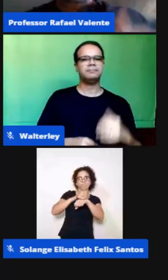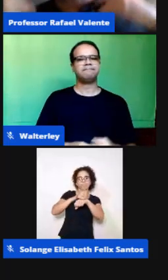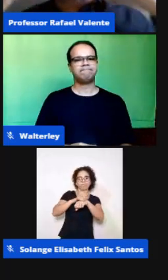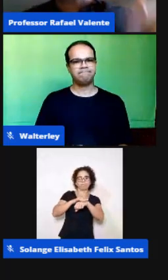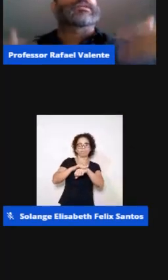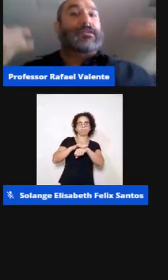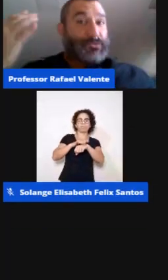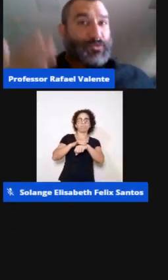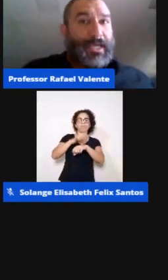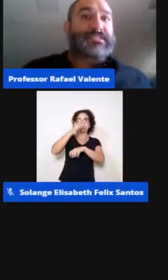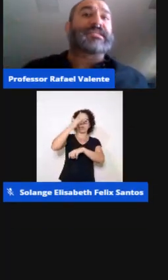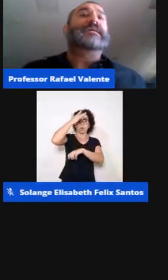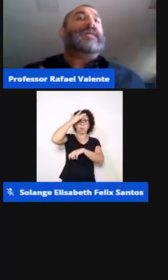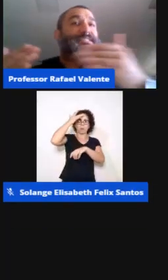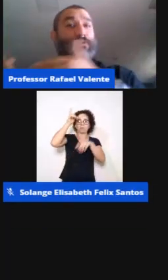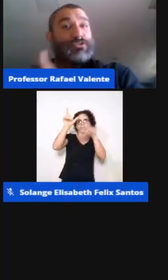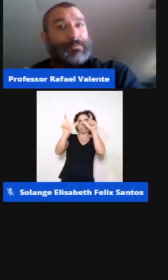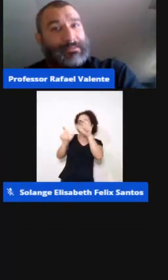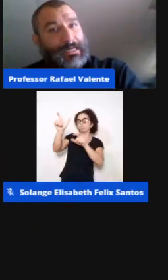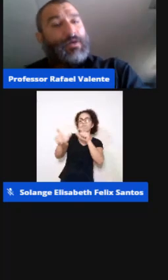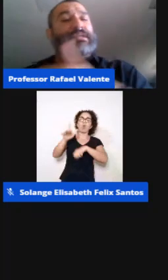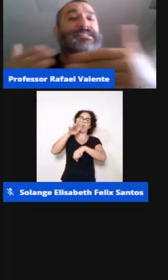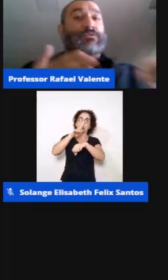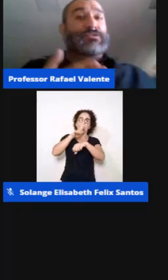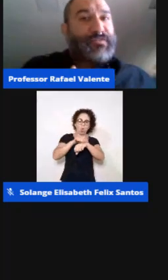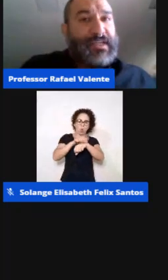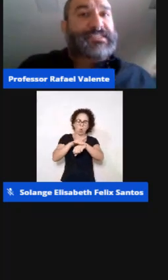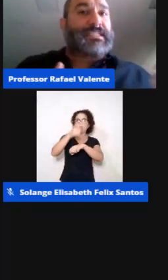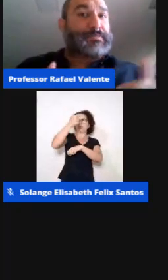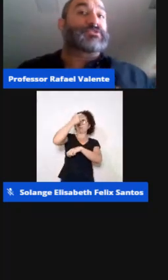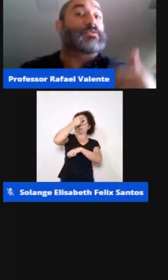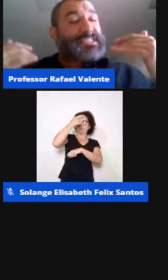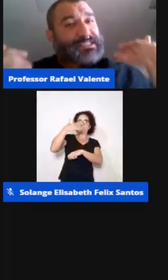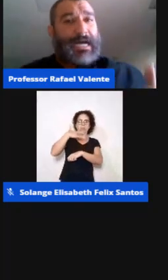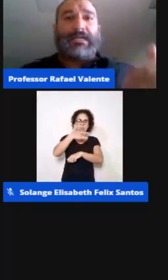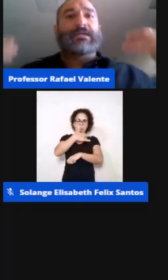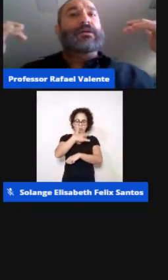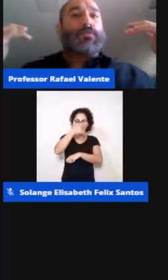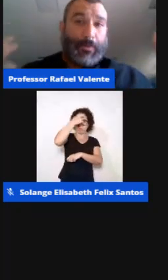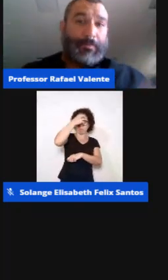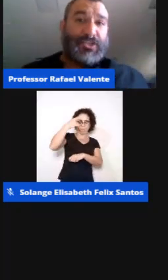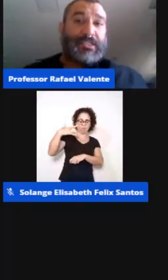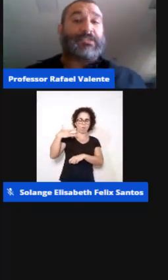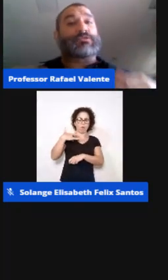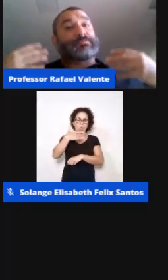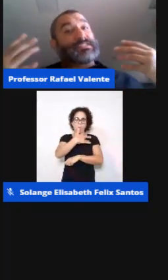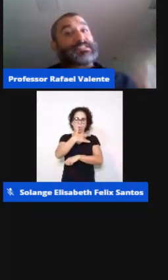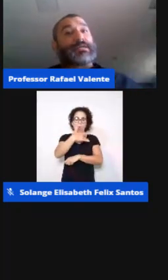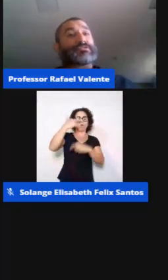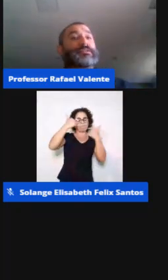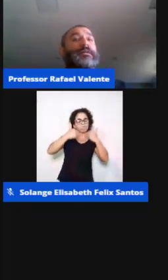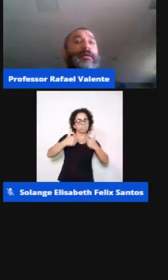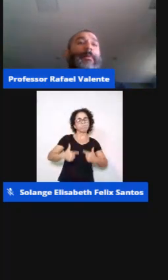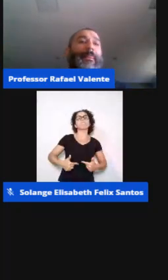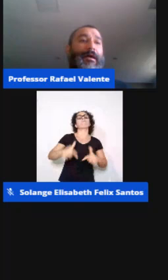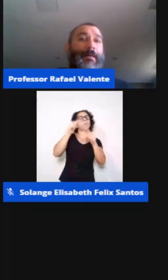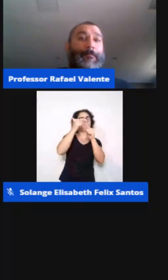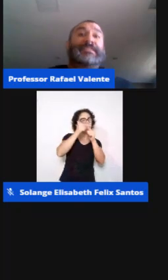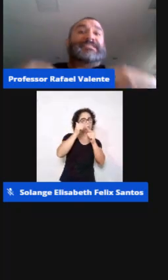As pessoas estão ficando doentes, a saúde mental e a saúde física das pessoas está comprometida. Então, nós